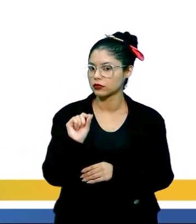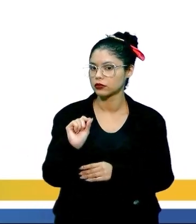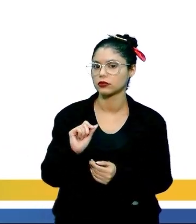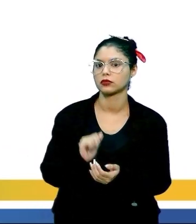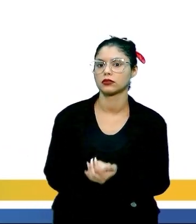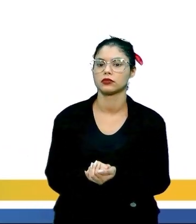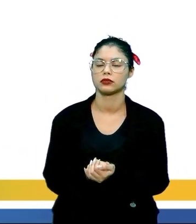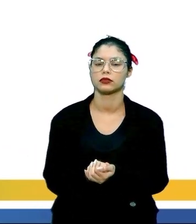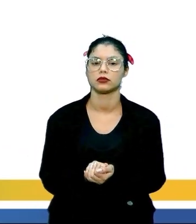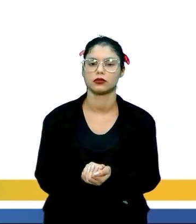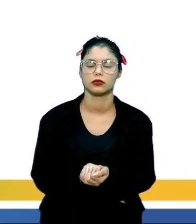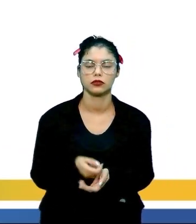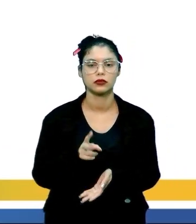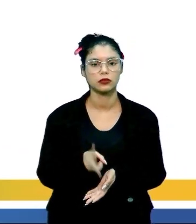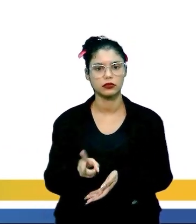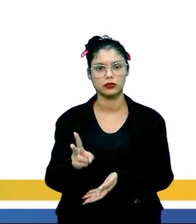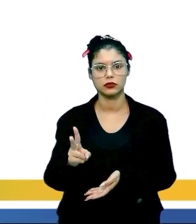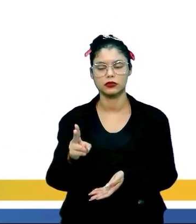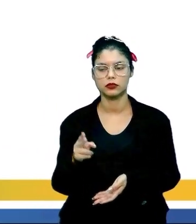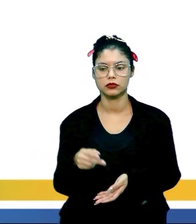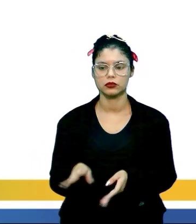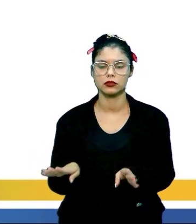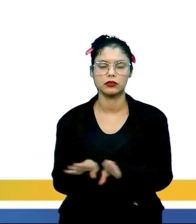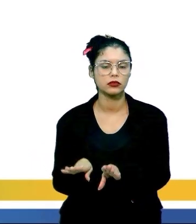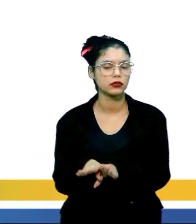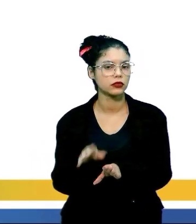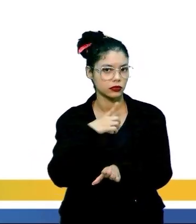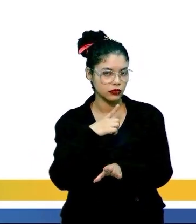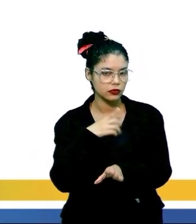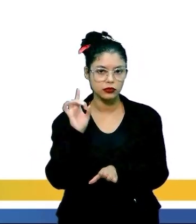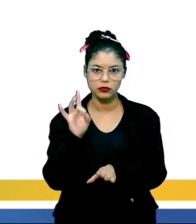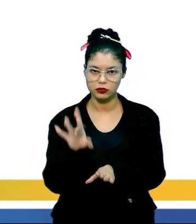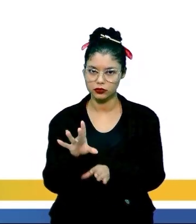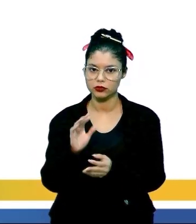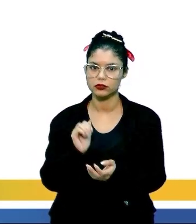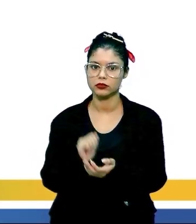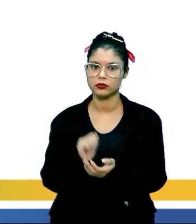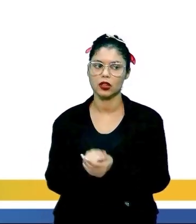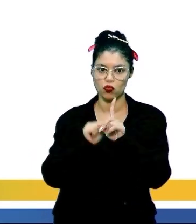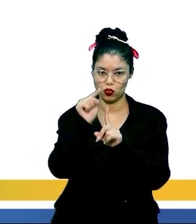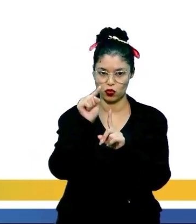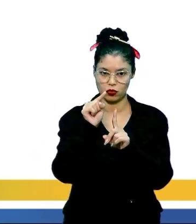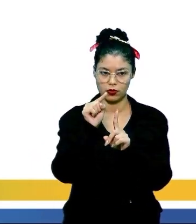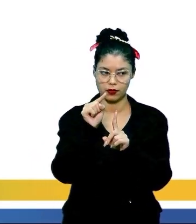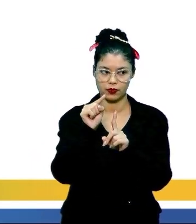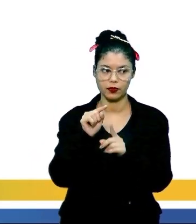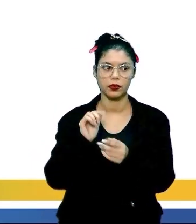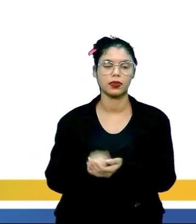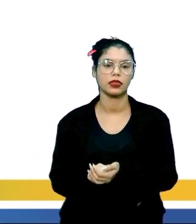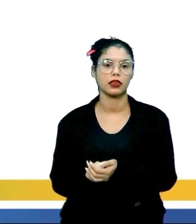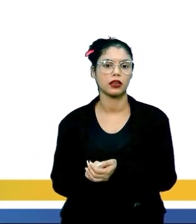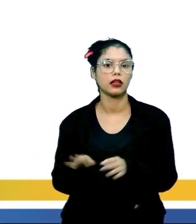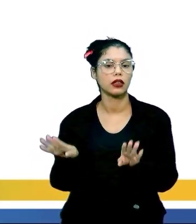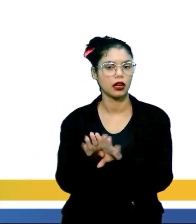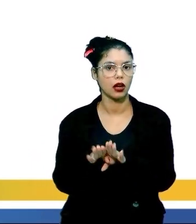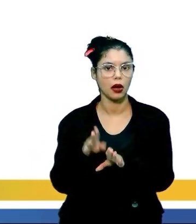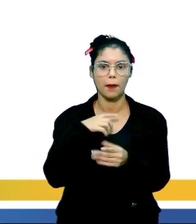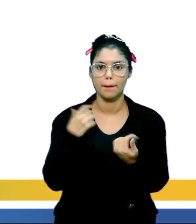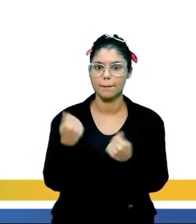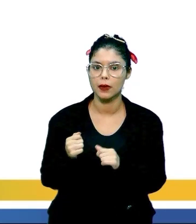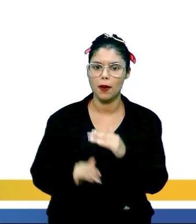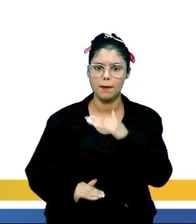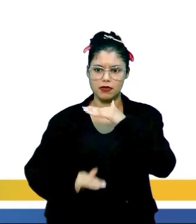uma pressão constante. Nesse caso, nós temos apenas volume e temperatura. Então, eu tenho